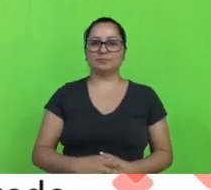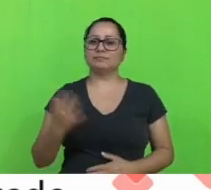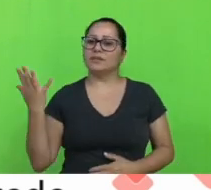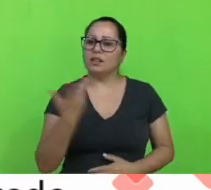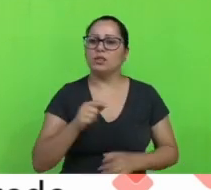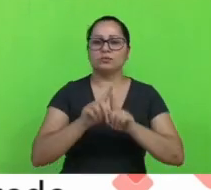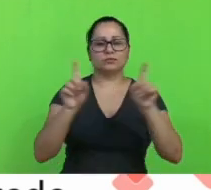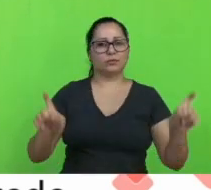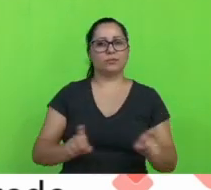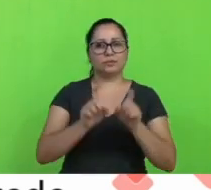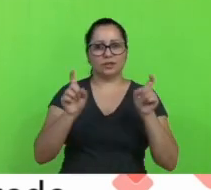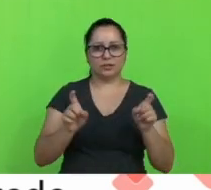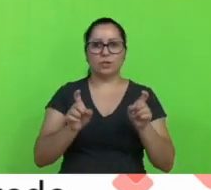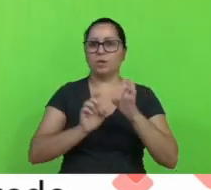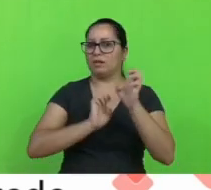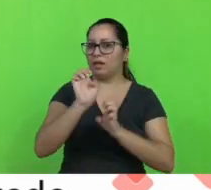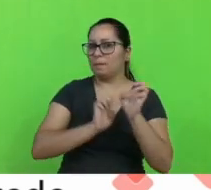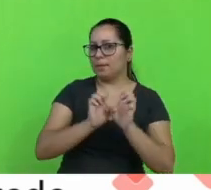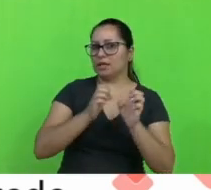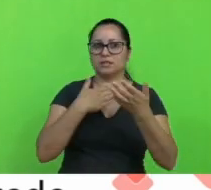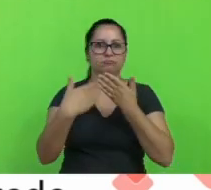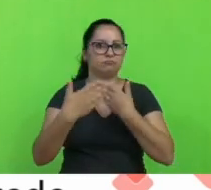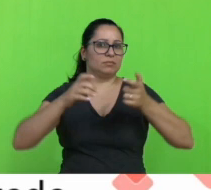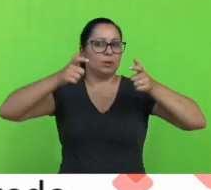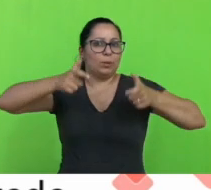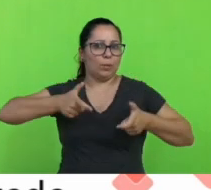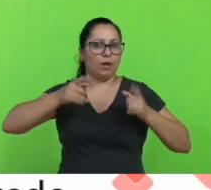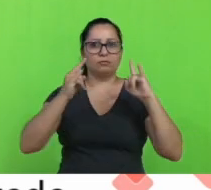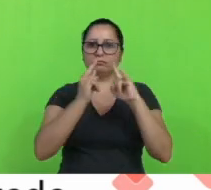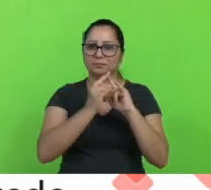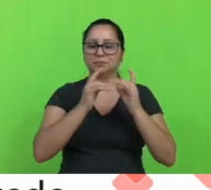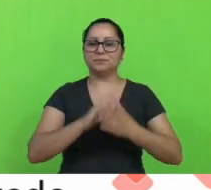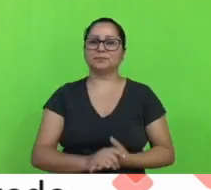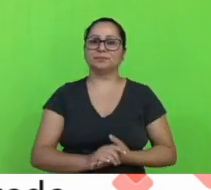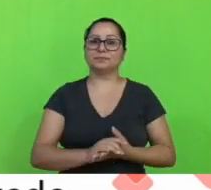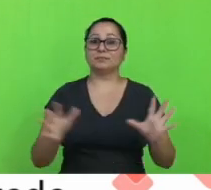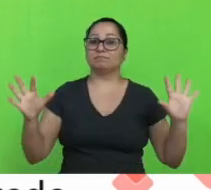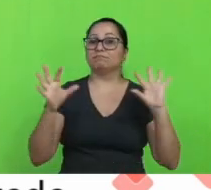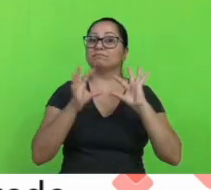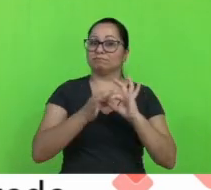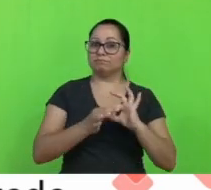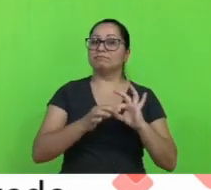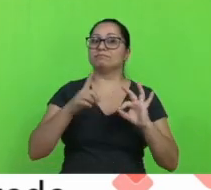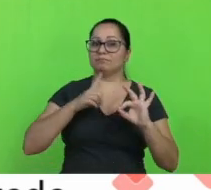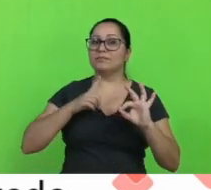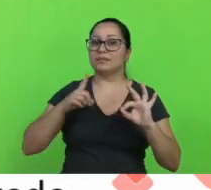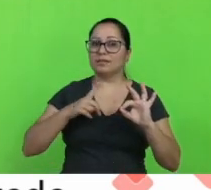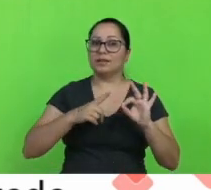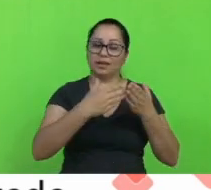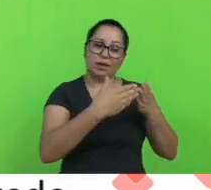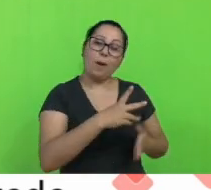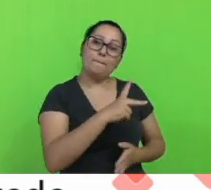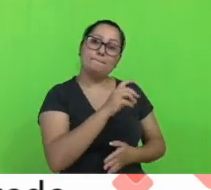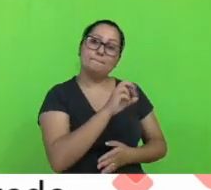Todos os computadores da empresa ou do local, da instituição, estão conectados, então, a uma porta de